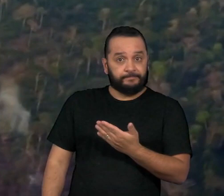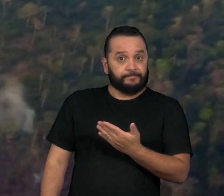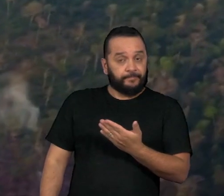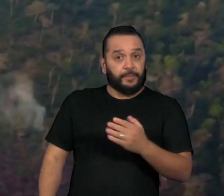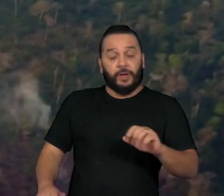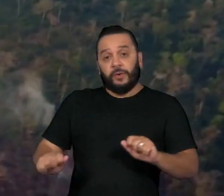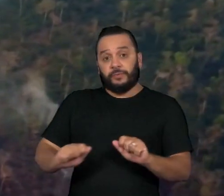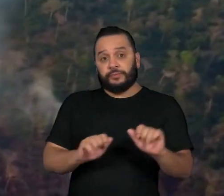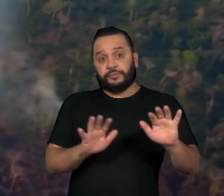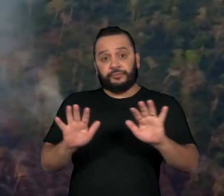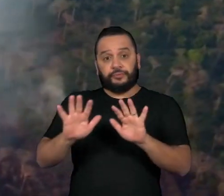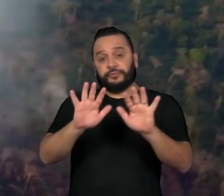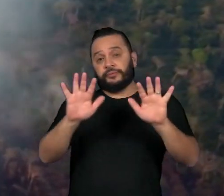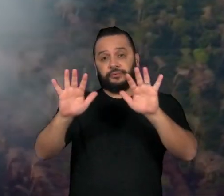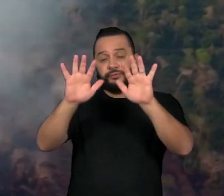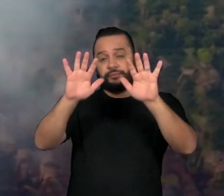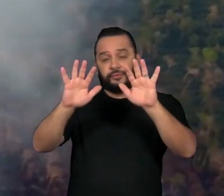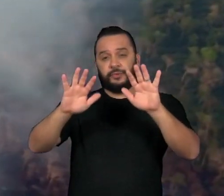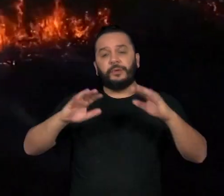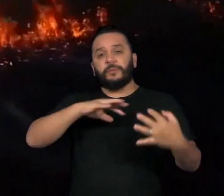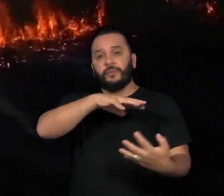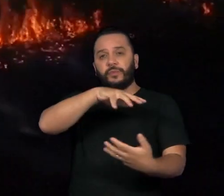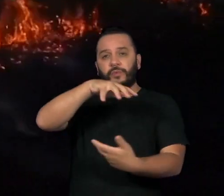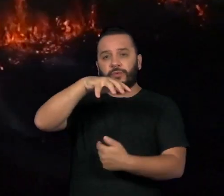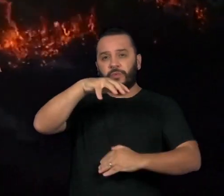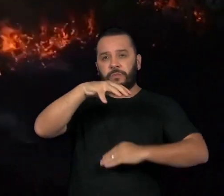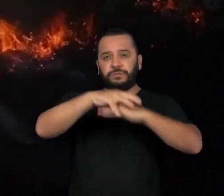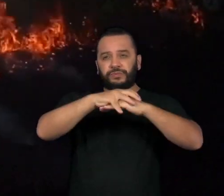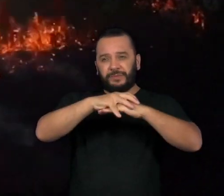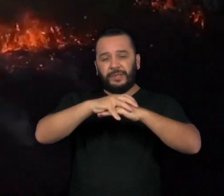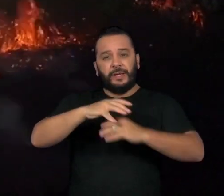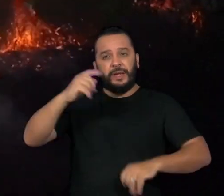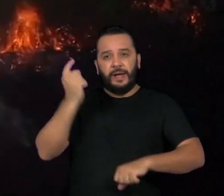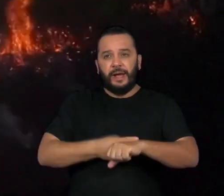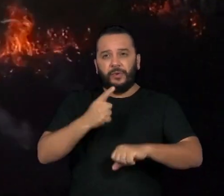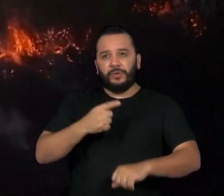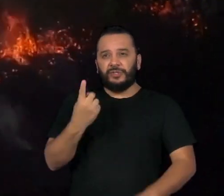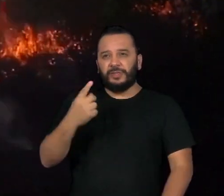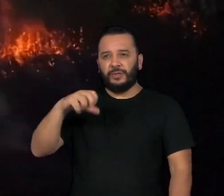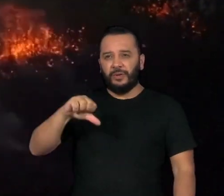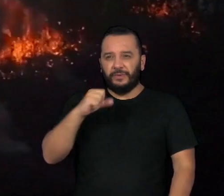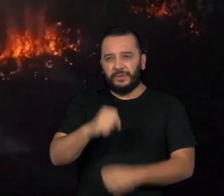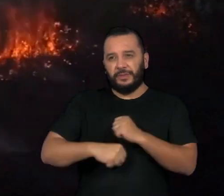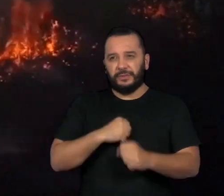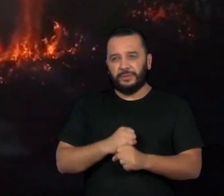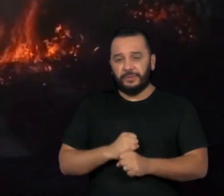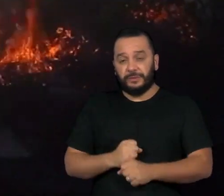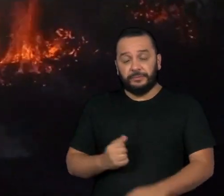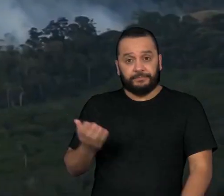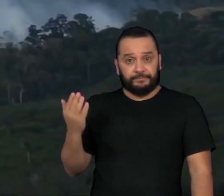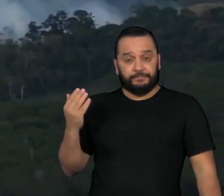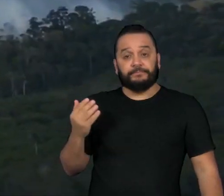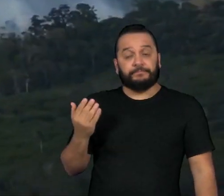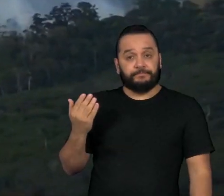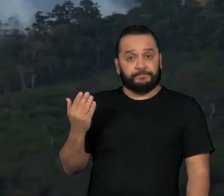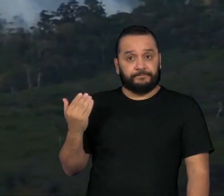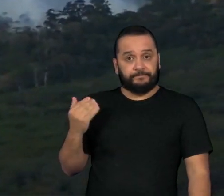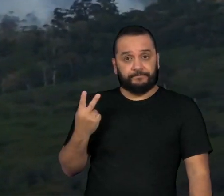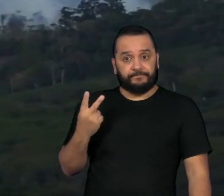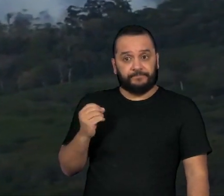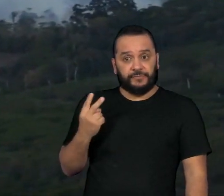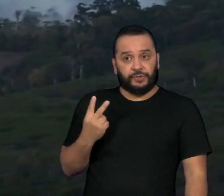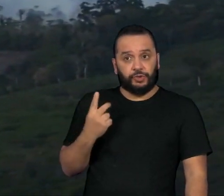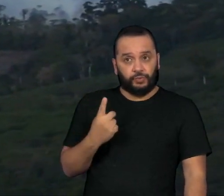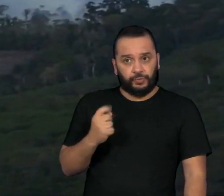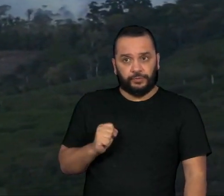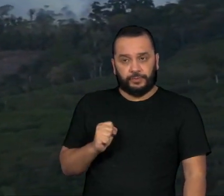As emissões de gases de efeito estufa do Brasil têm a maior alta em 19 anos. Em 2021, o país emitiu